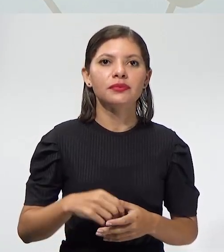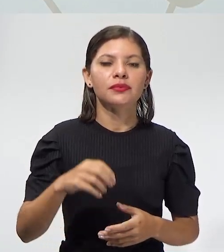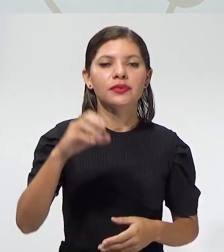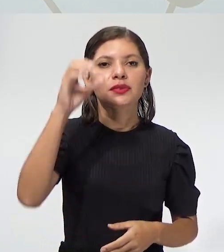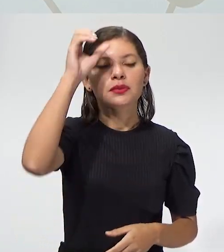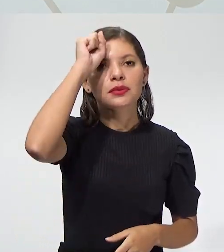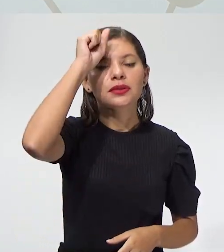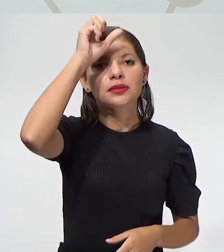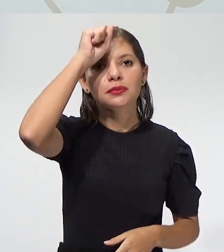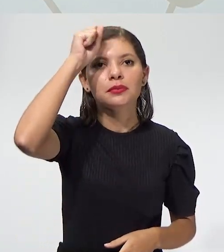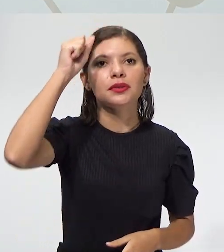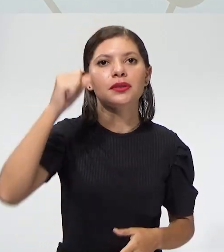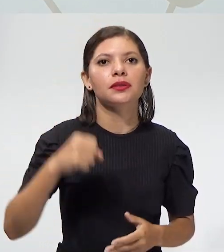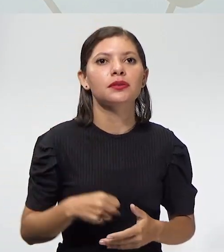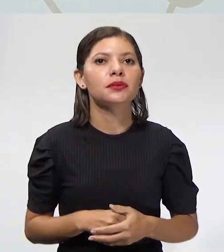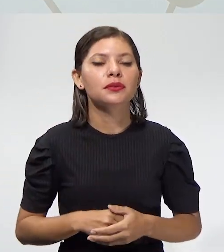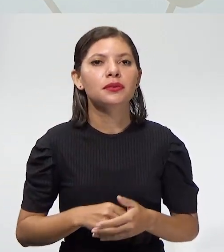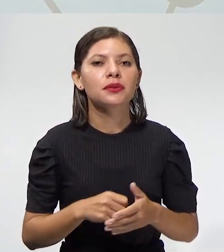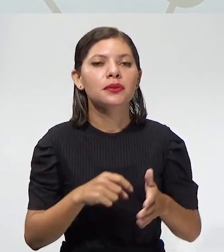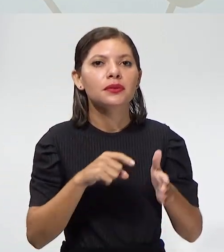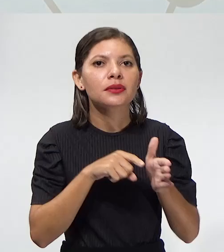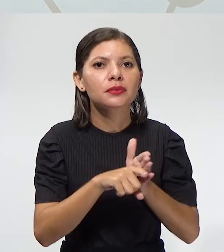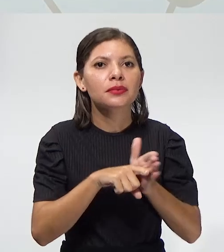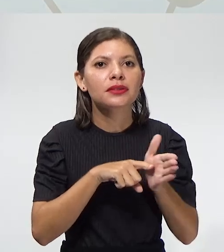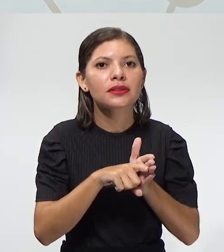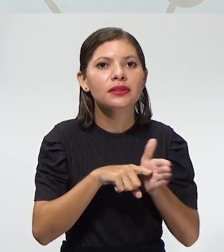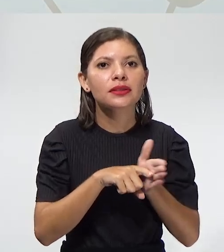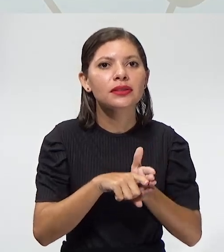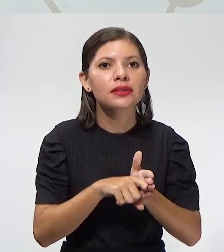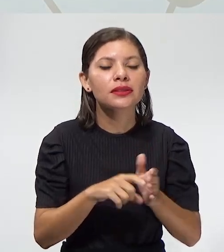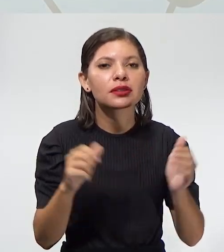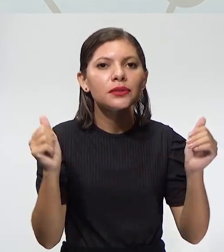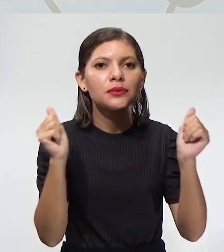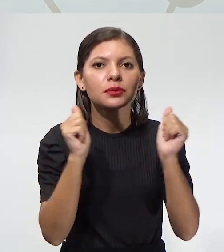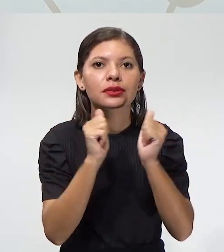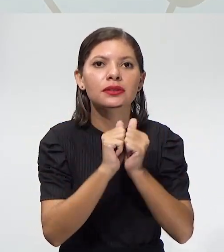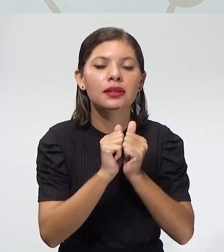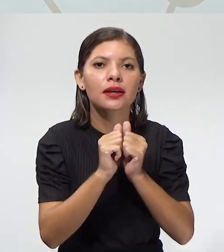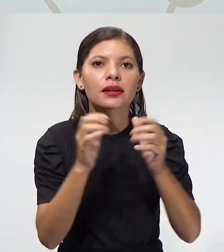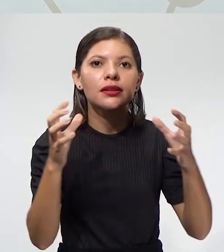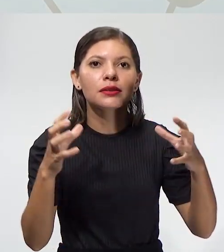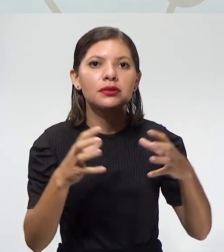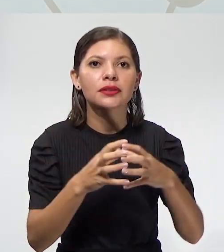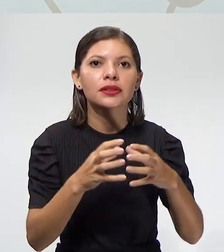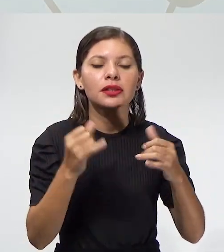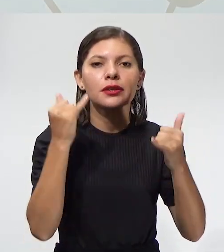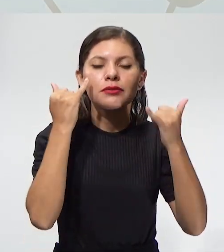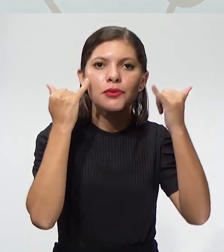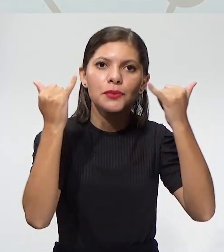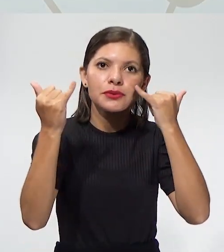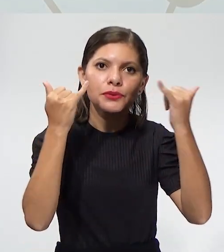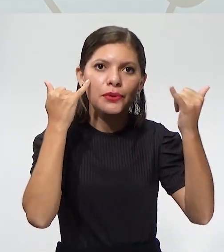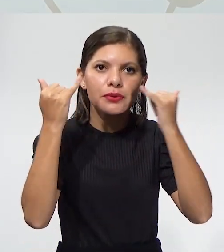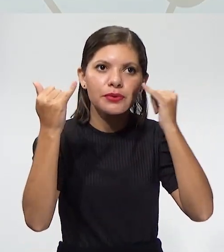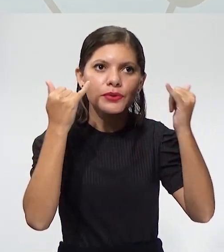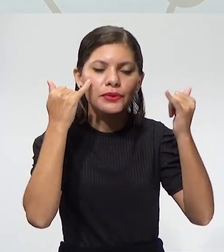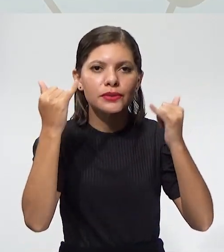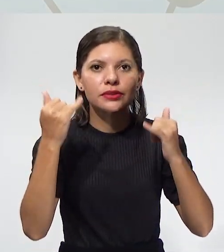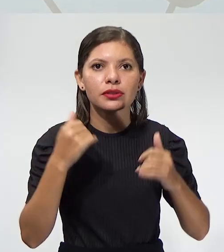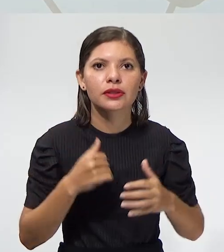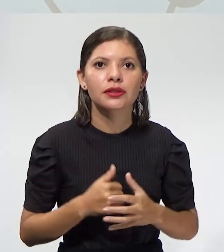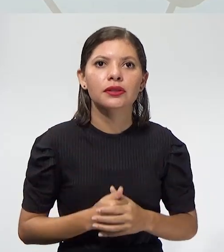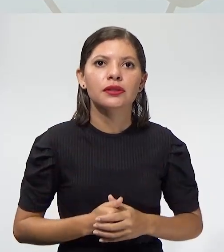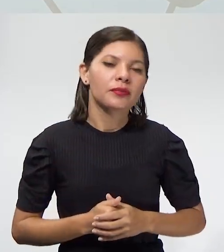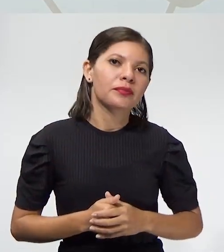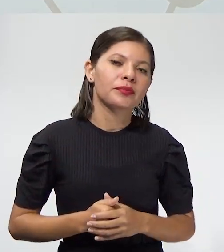de extensão, como a professora disse, nós vamos levar um conhecimento, nós vamos levar ali o conhecimento da pesquisa, vamos